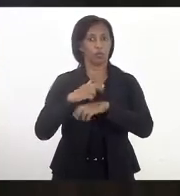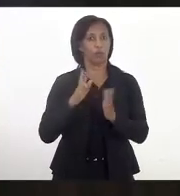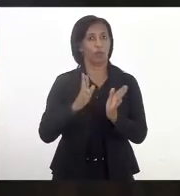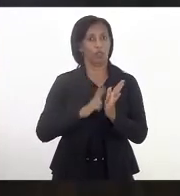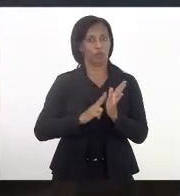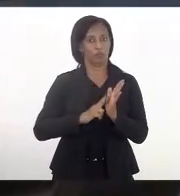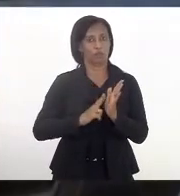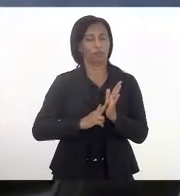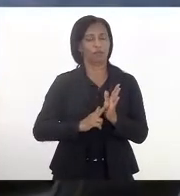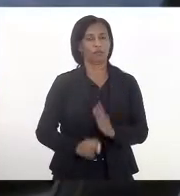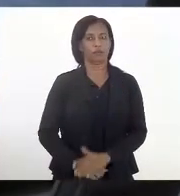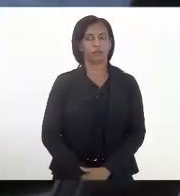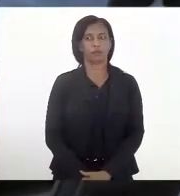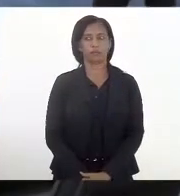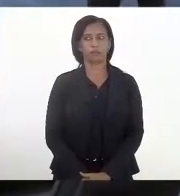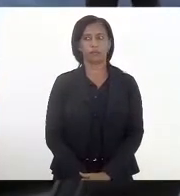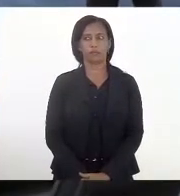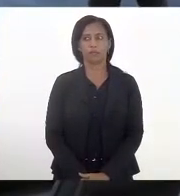regimental